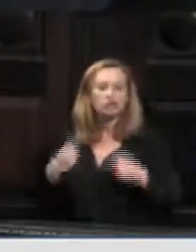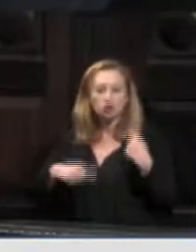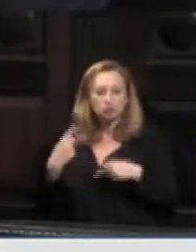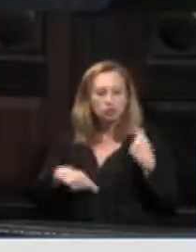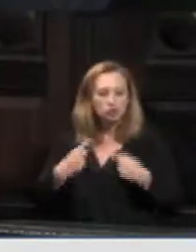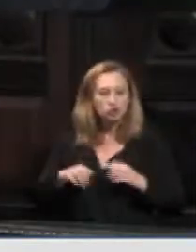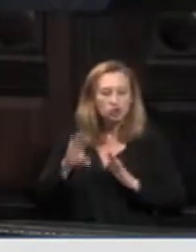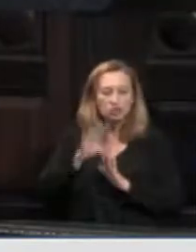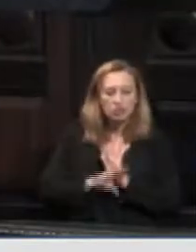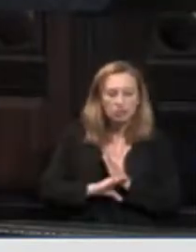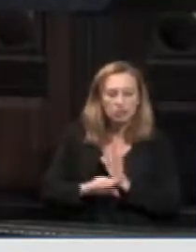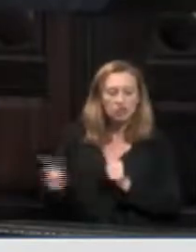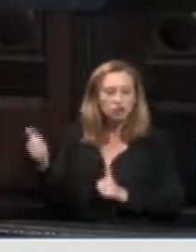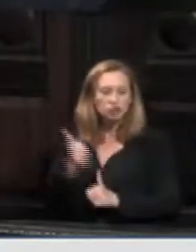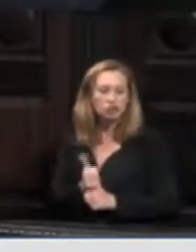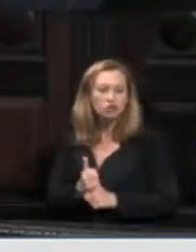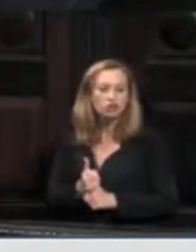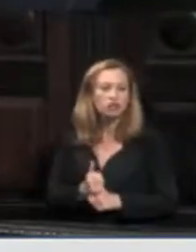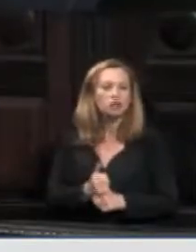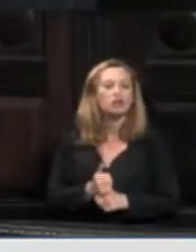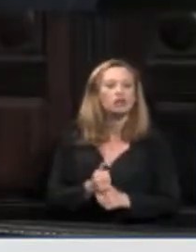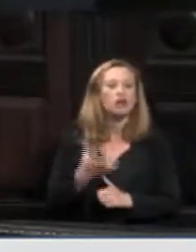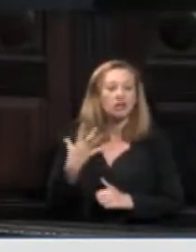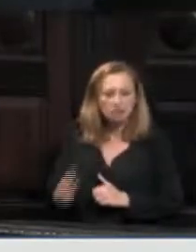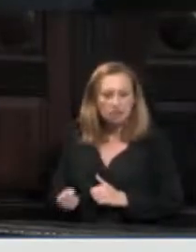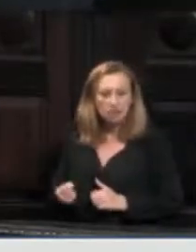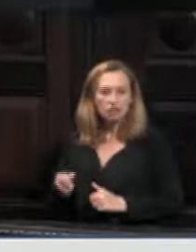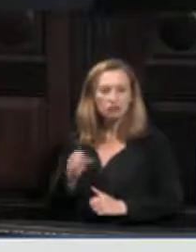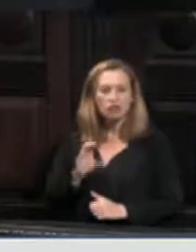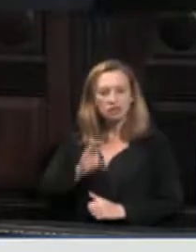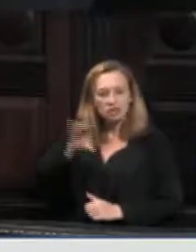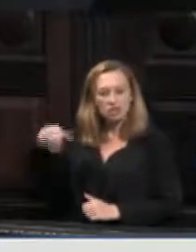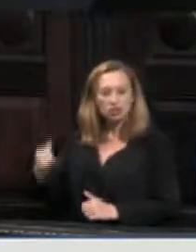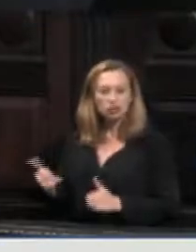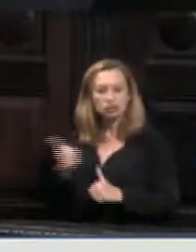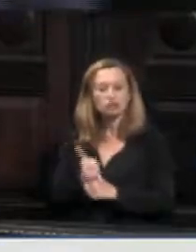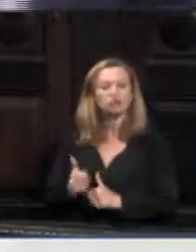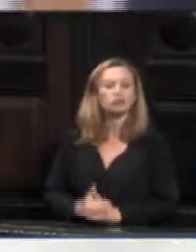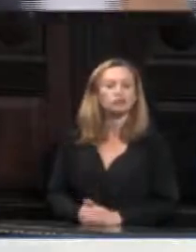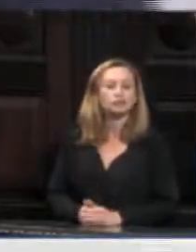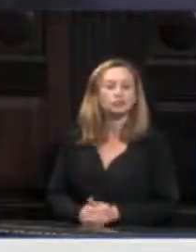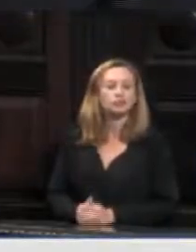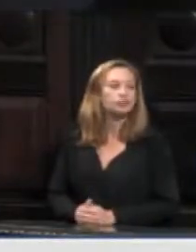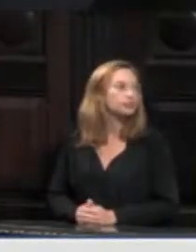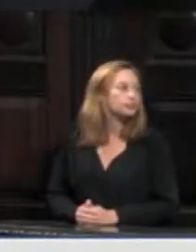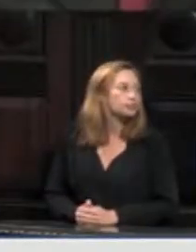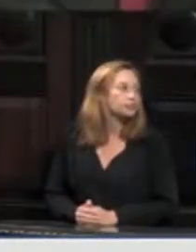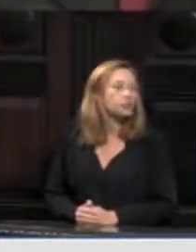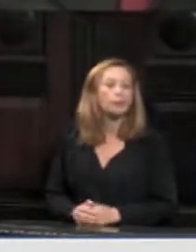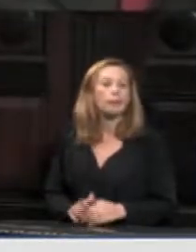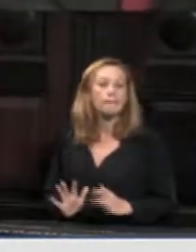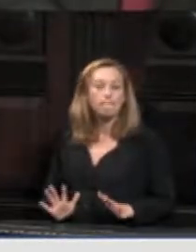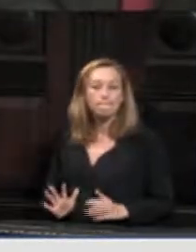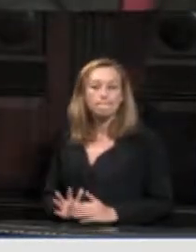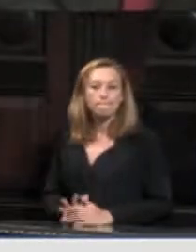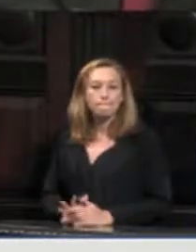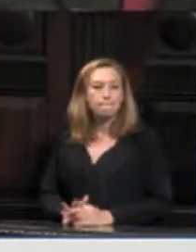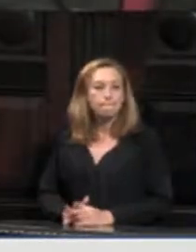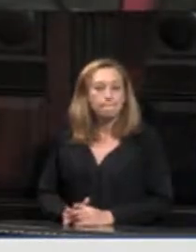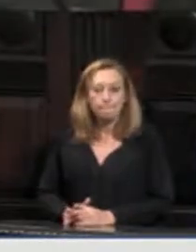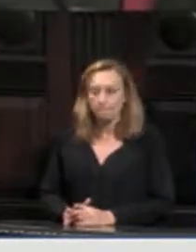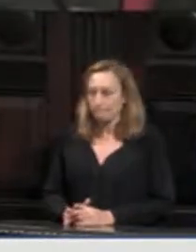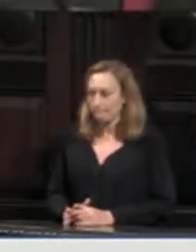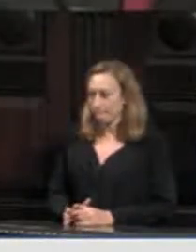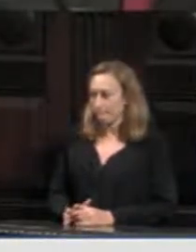as emendas do substitutivo. Parecer favorável ao substitutivo. Bem, com os